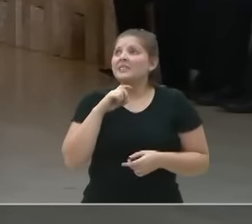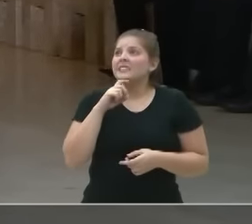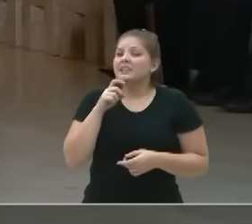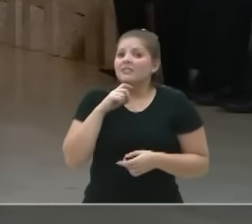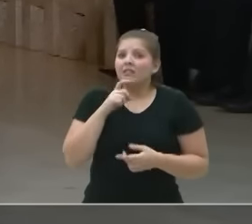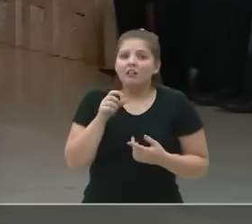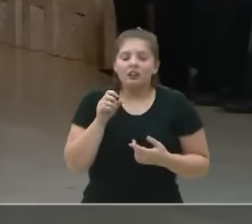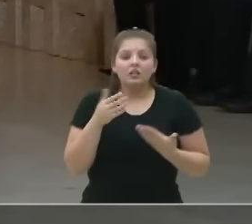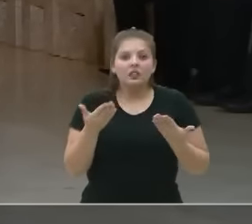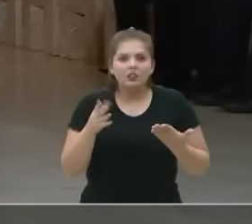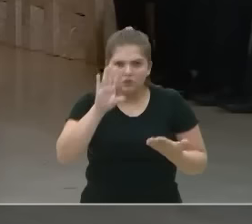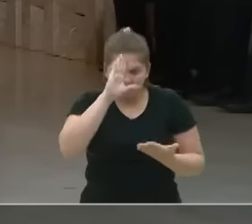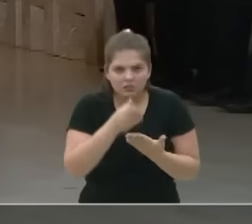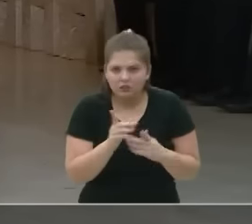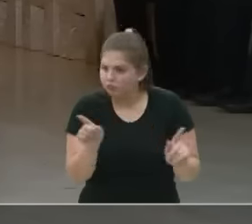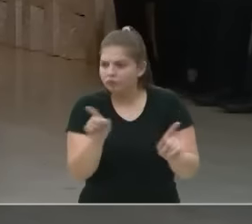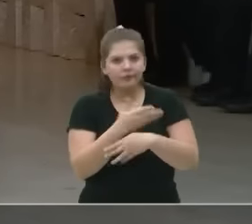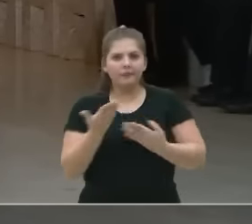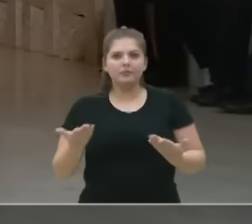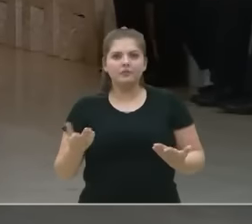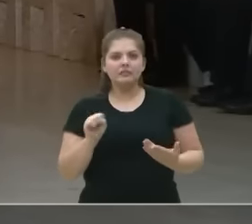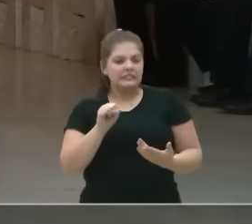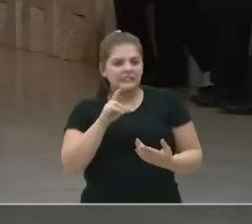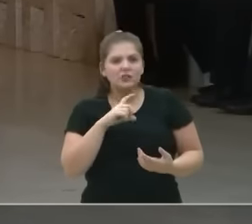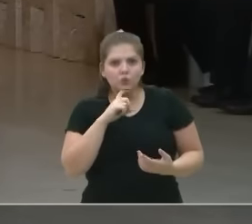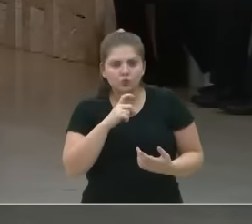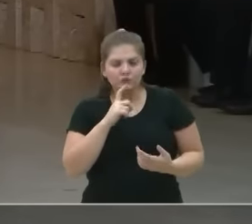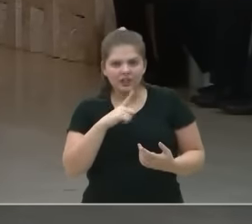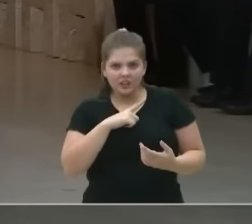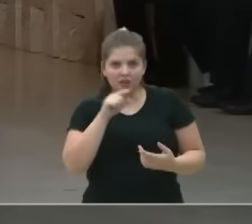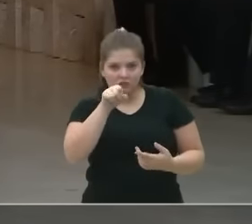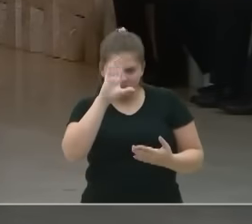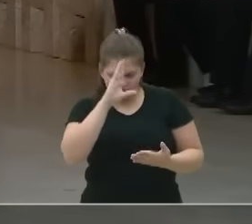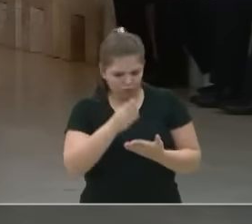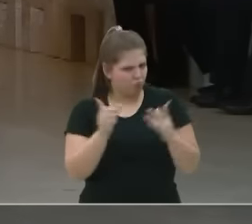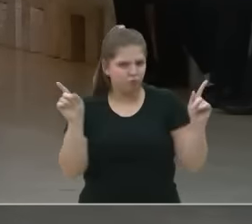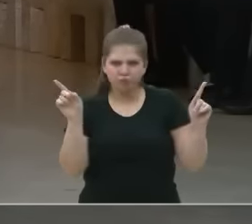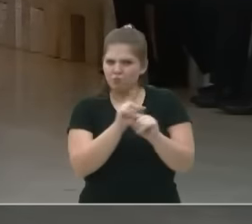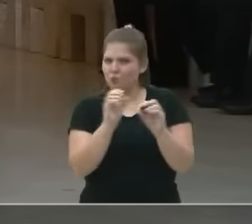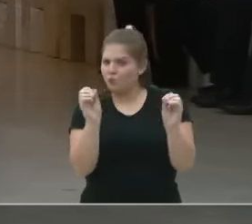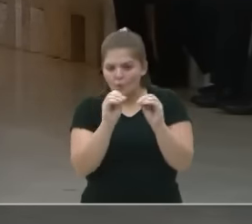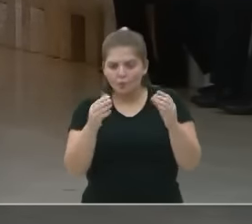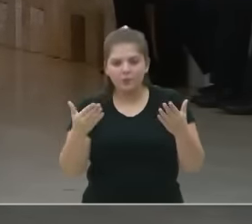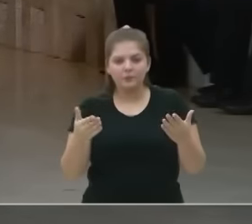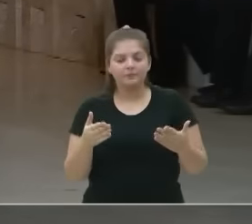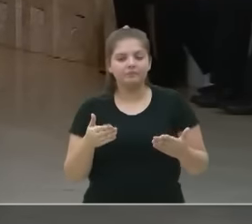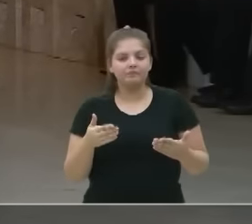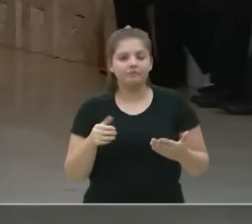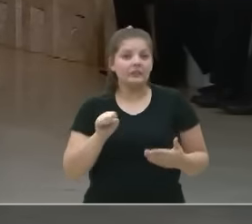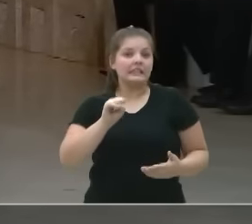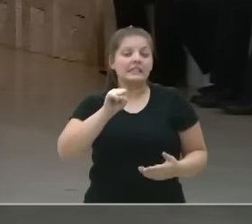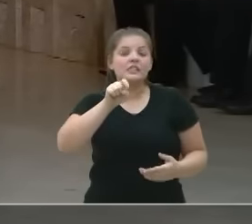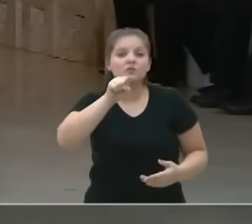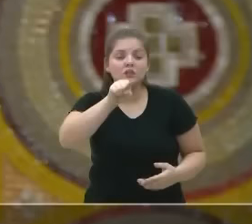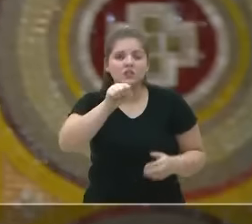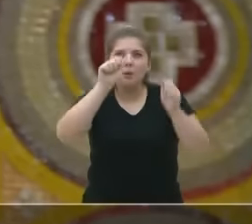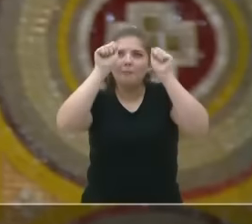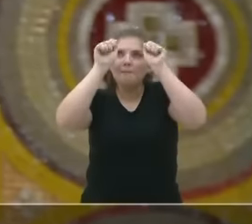você não crê. Depois, se você impuser as